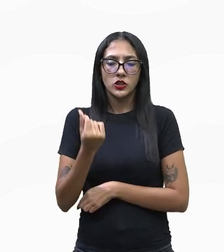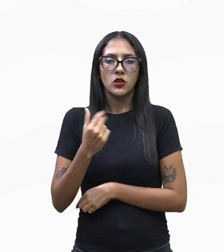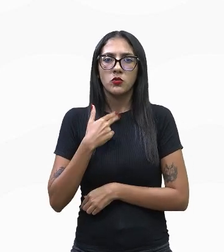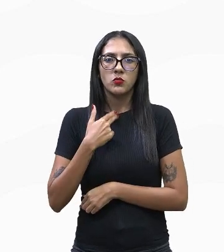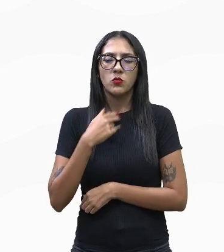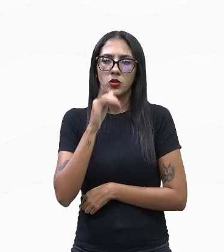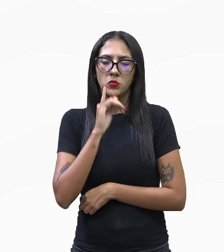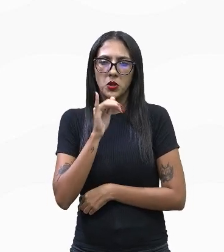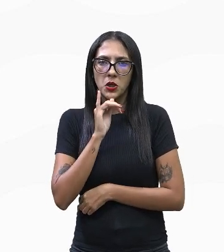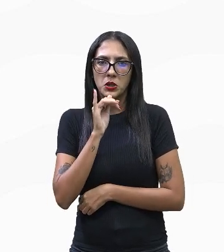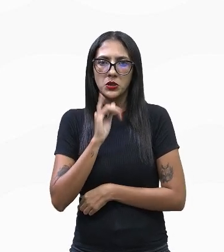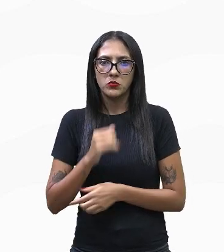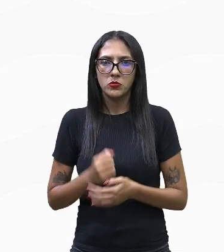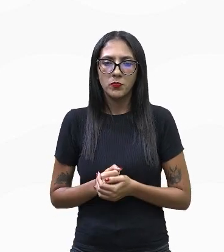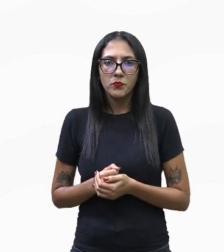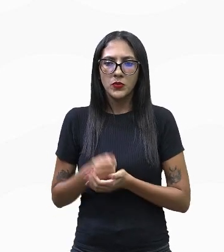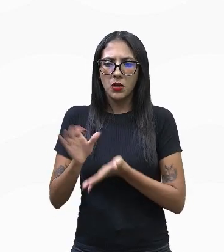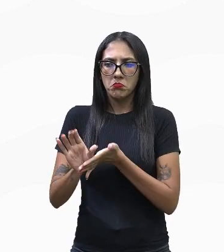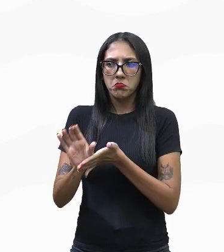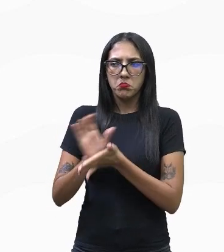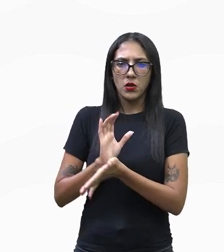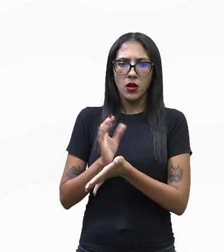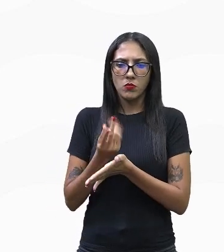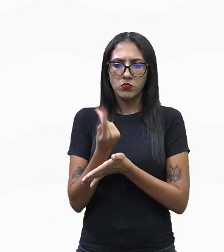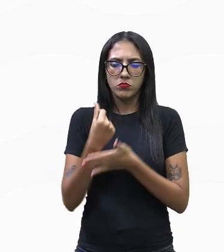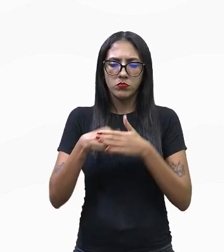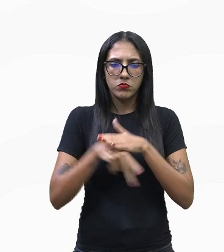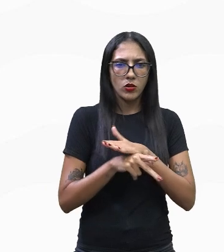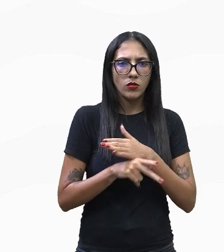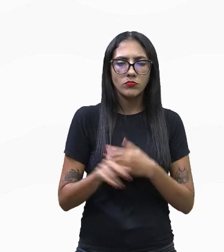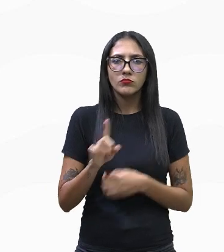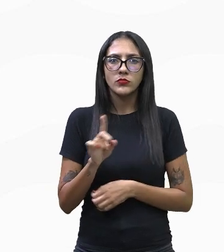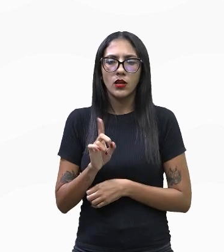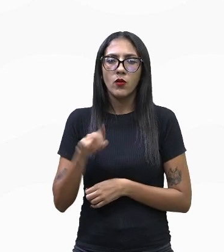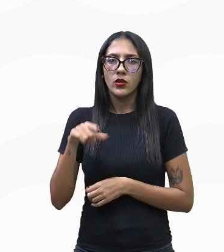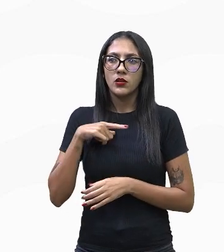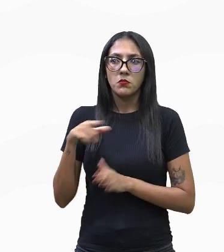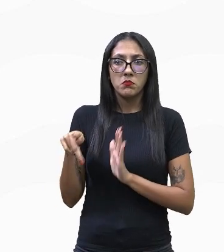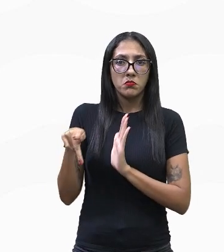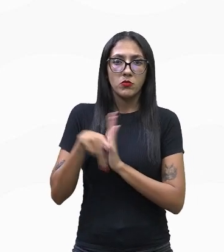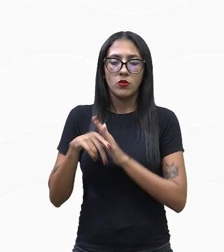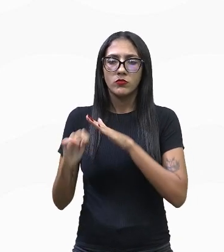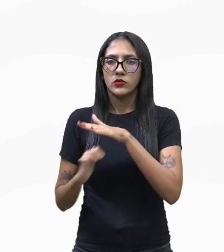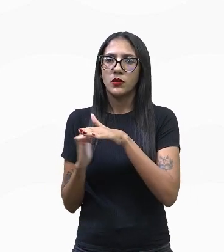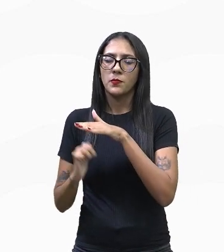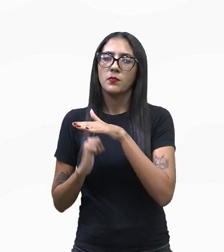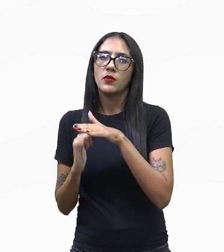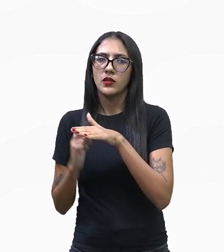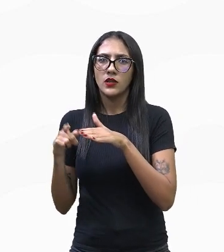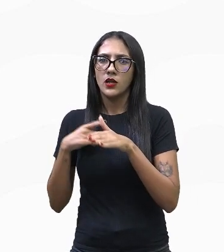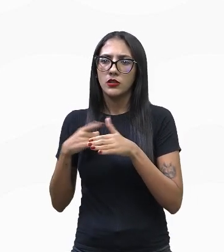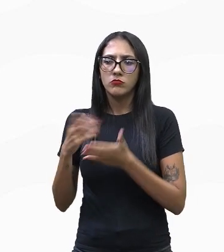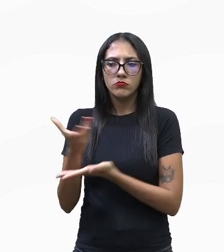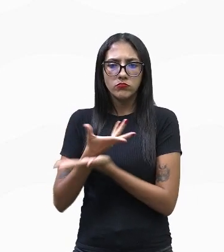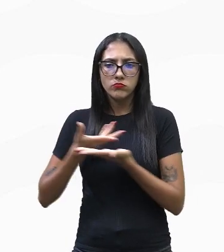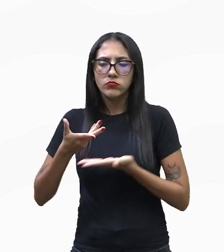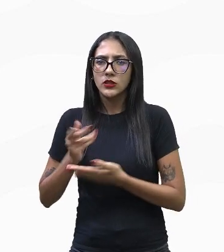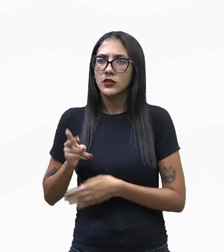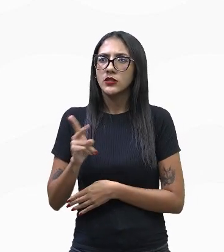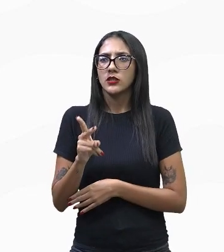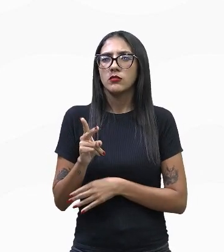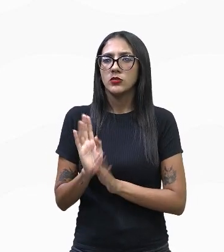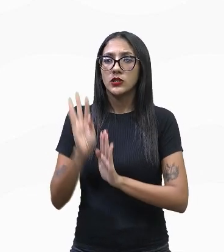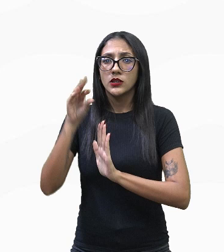né? Ele é rotativo, ele tem esse nome, essa definição de capital de giro, justamente porque ele gira, né? Ele paga o